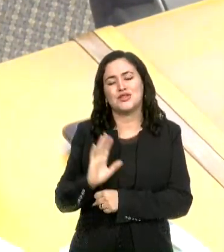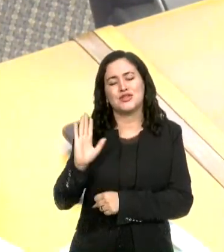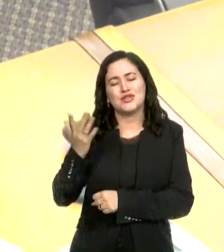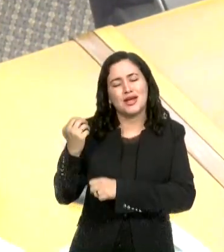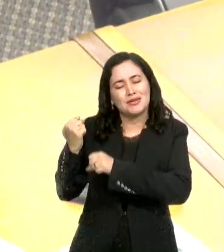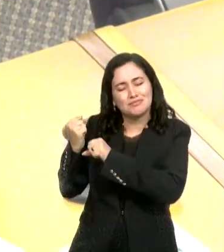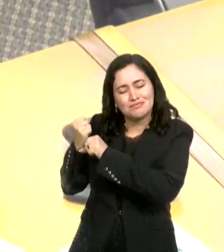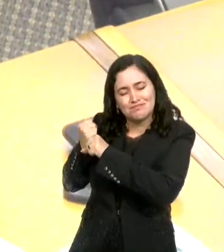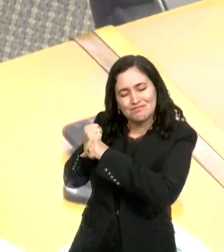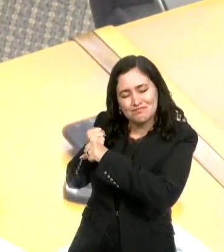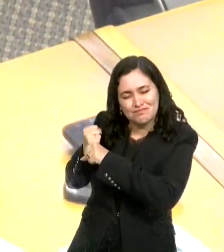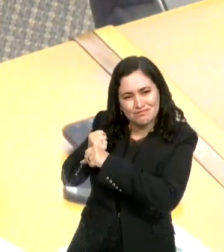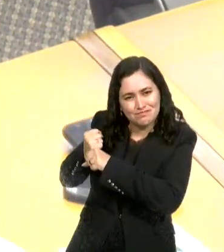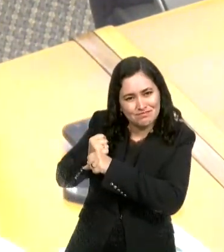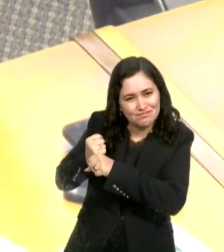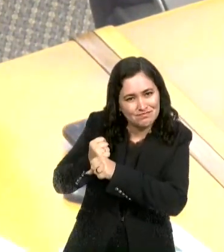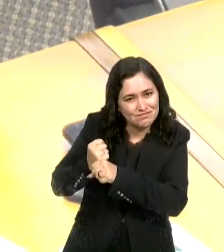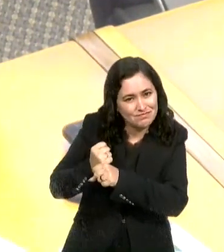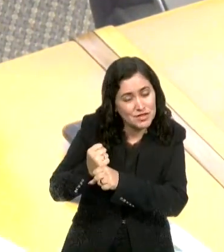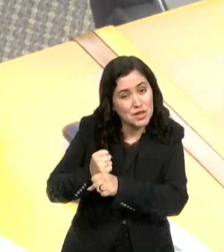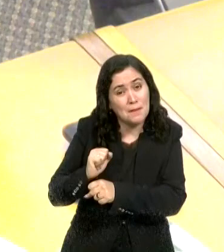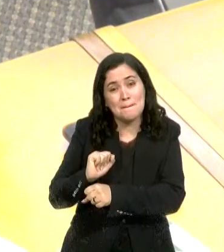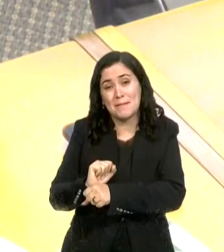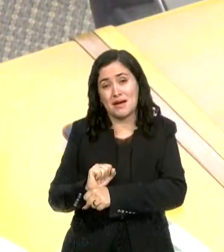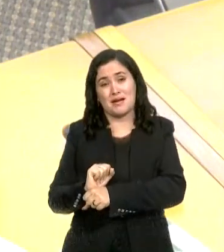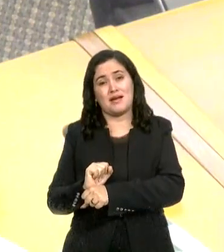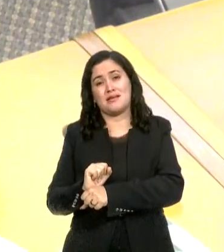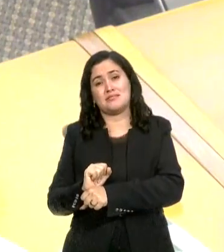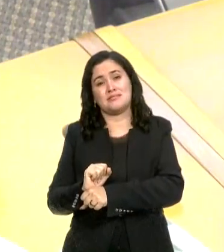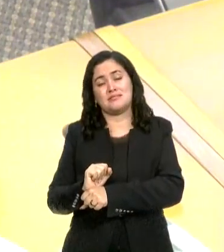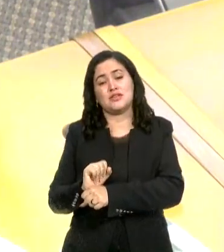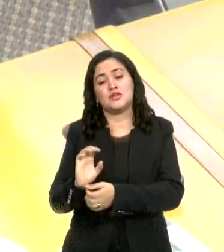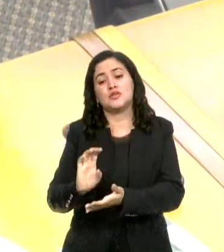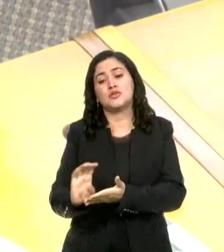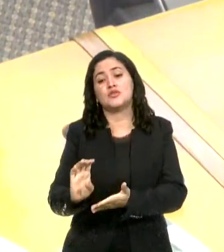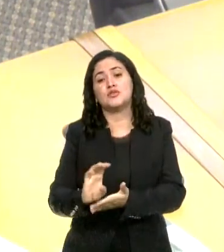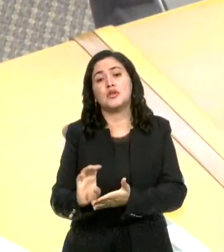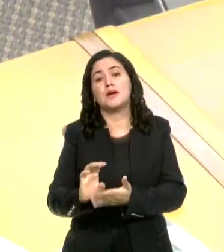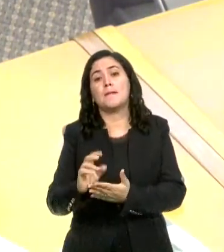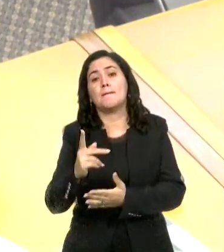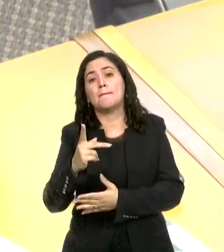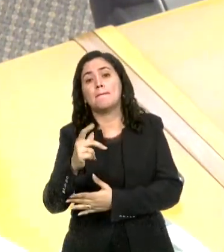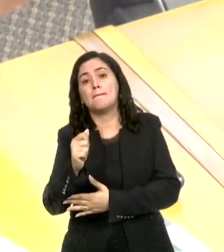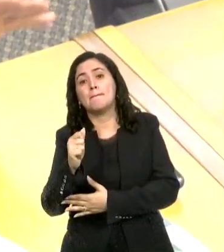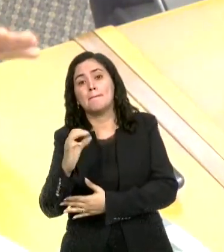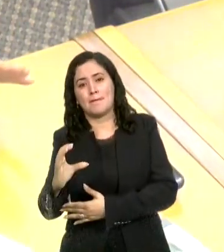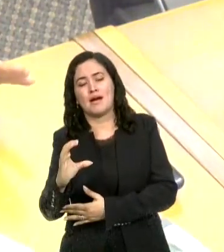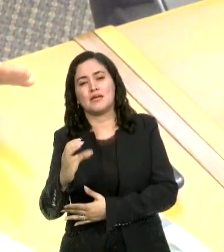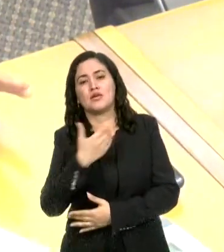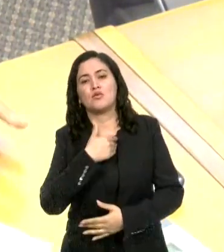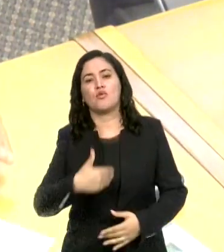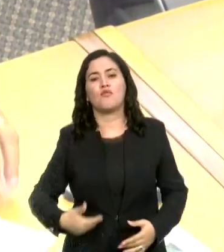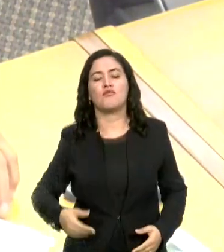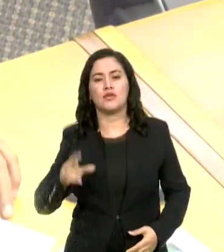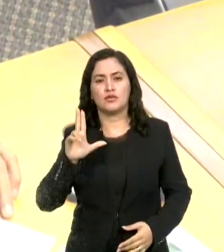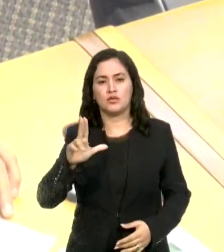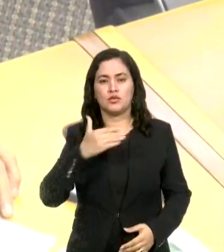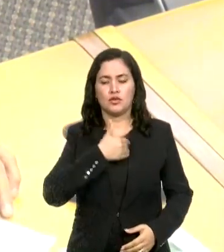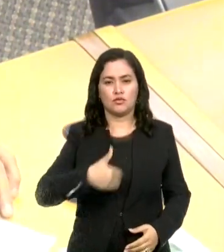lá recurso do PAC, do governo do presidente Lula, governo da presidenta